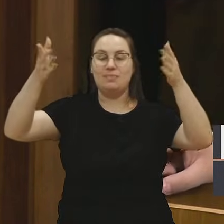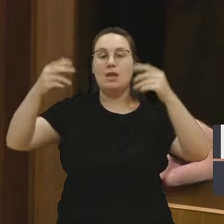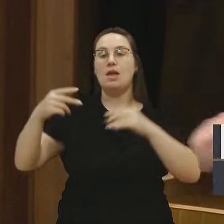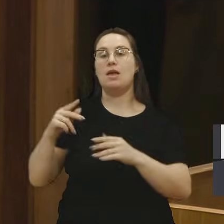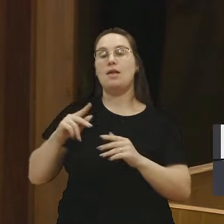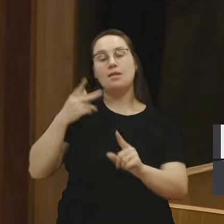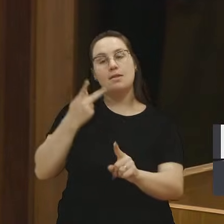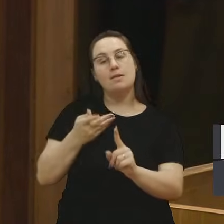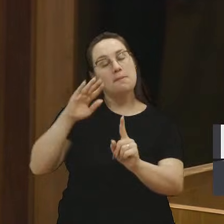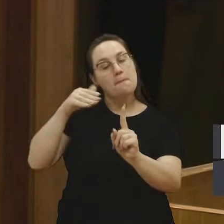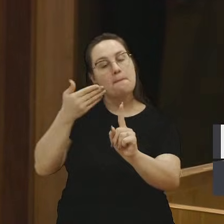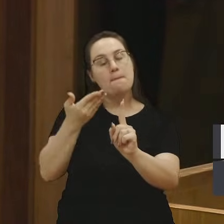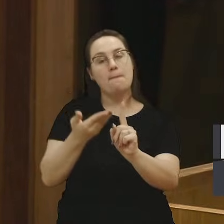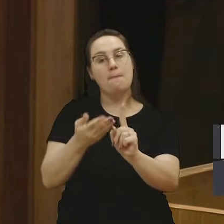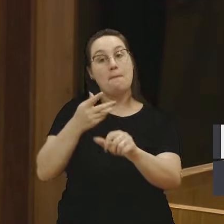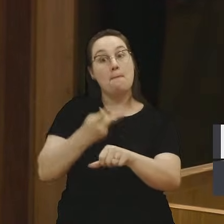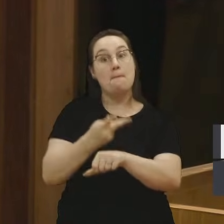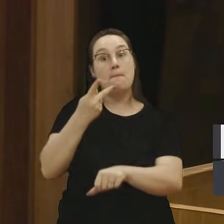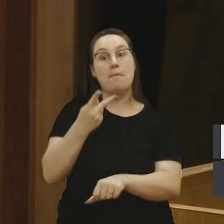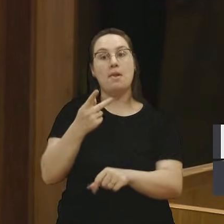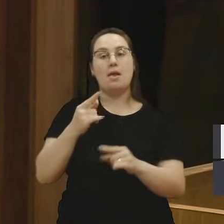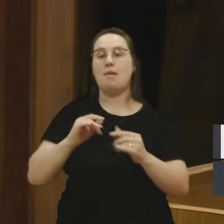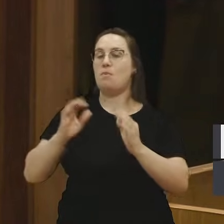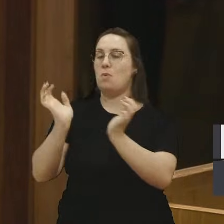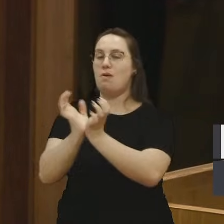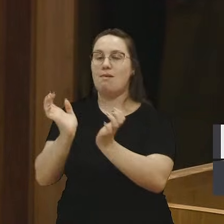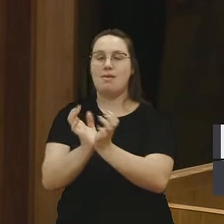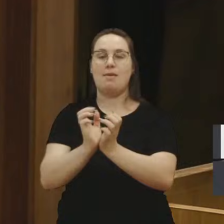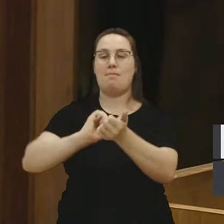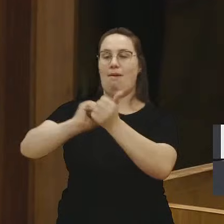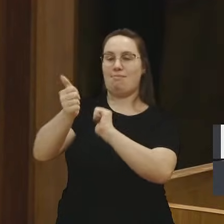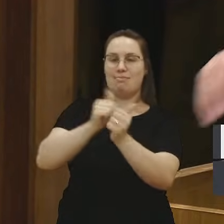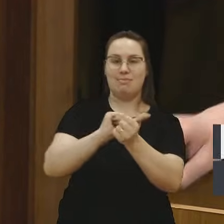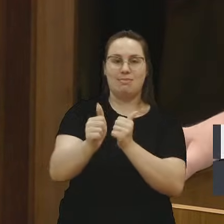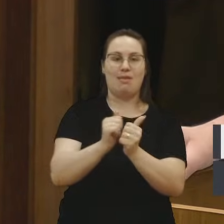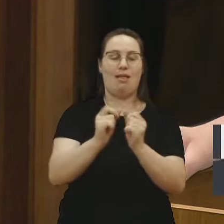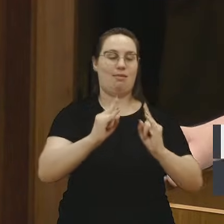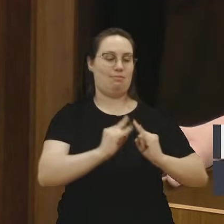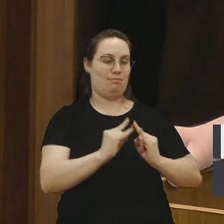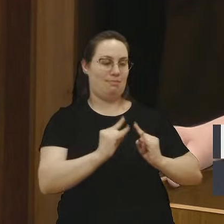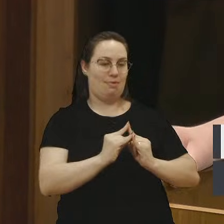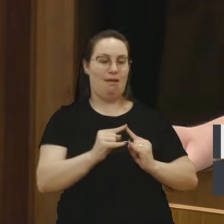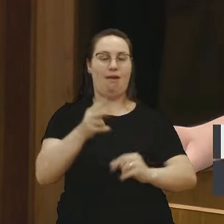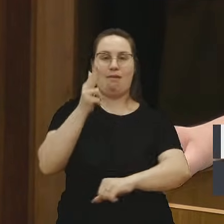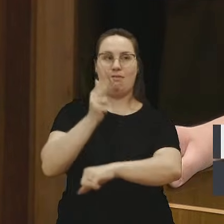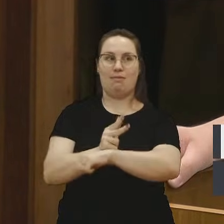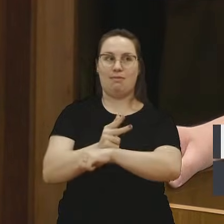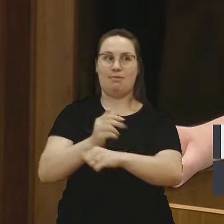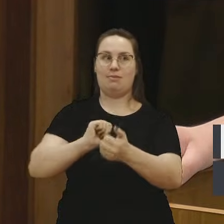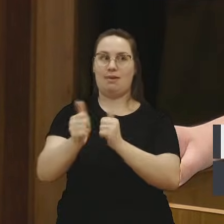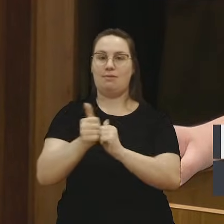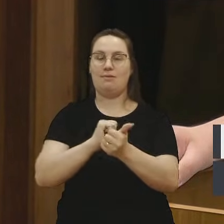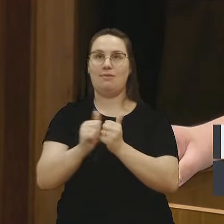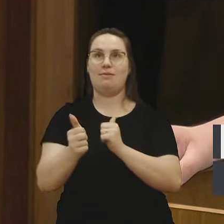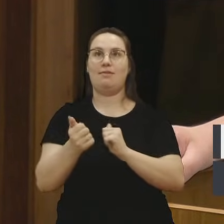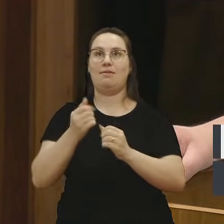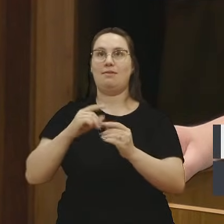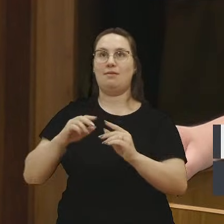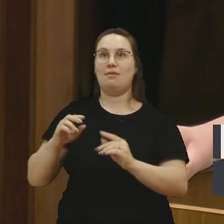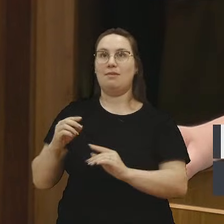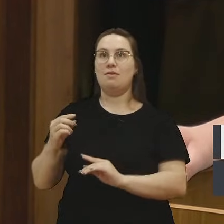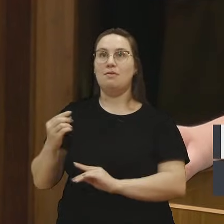atletas, equipes, técnicos, entidades, eventos, projetos, a imprensa esportiva e personalidades que se destacaram